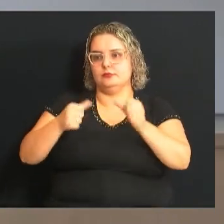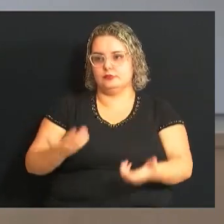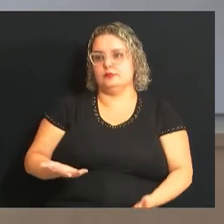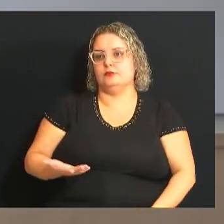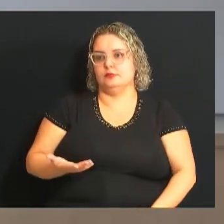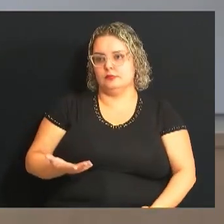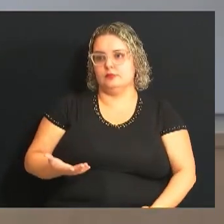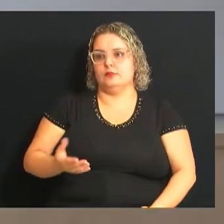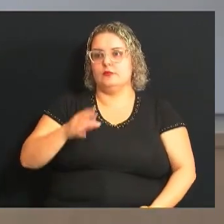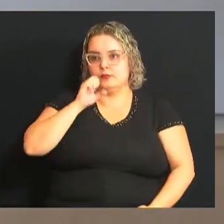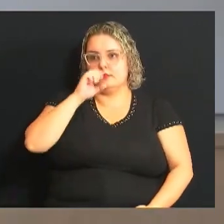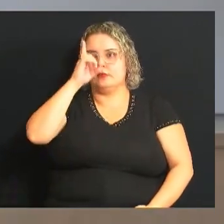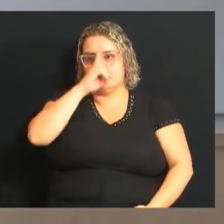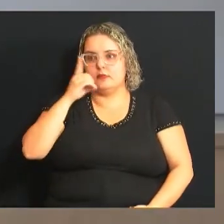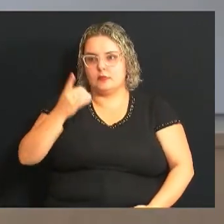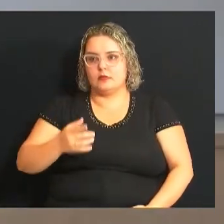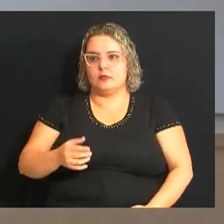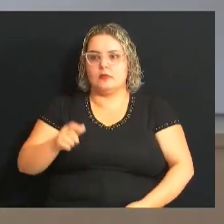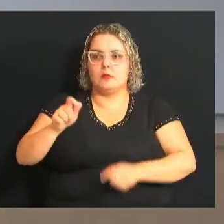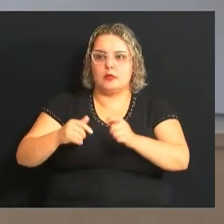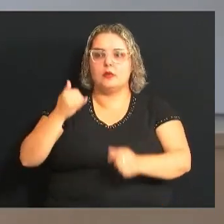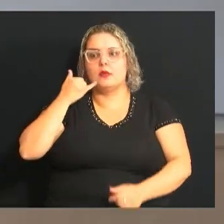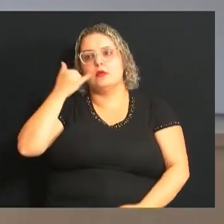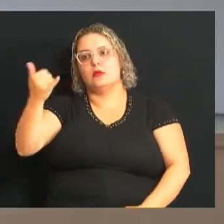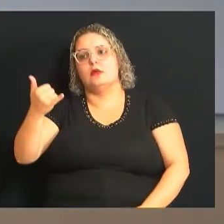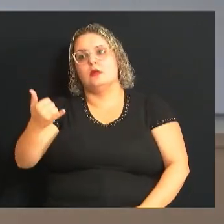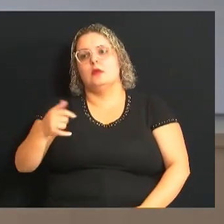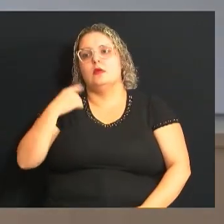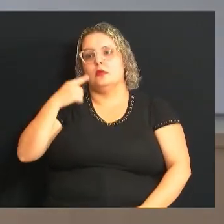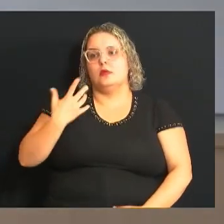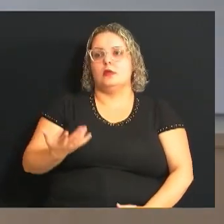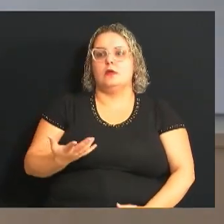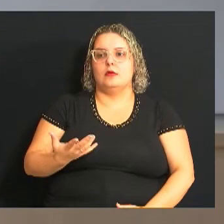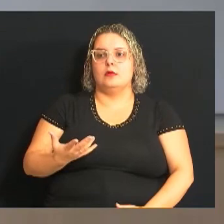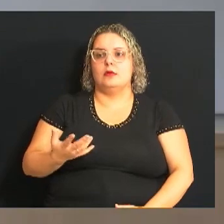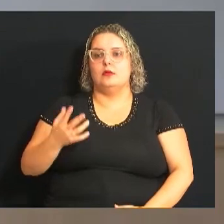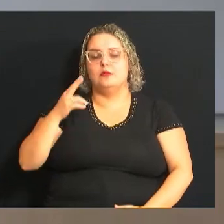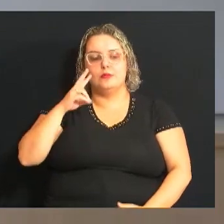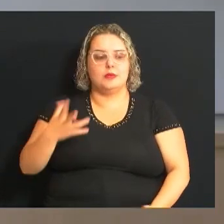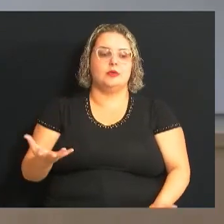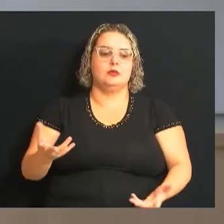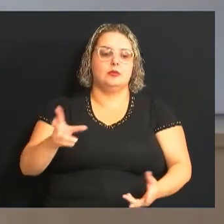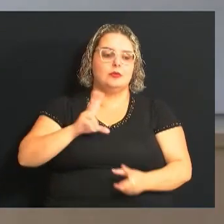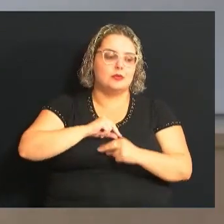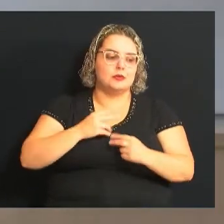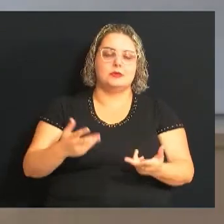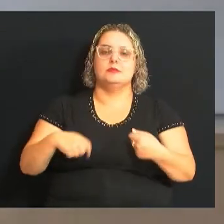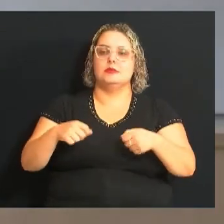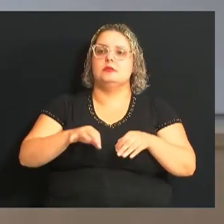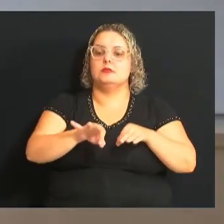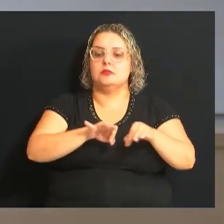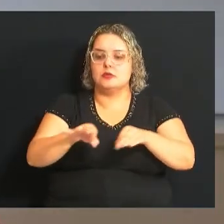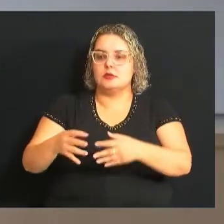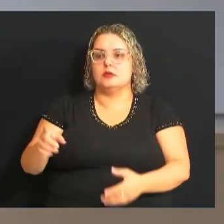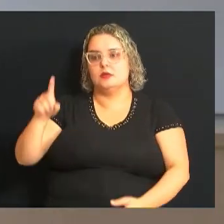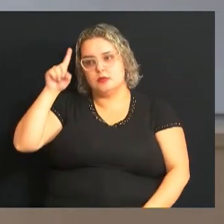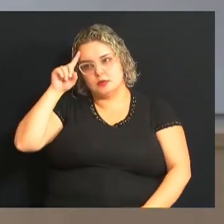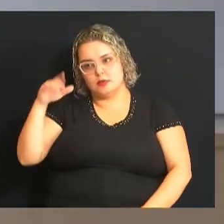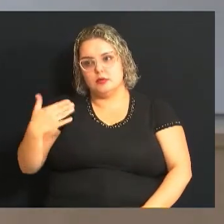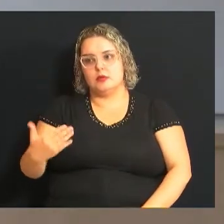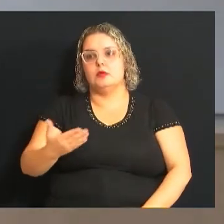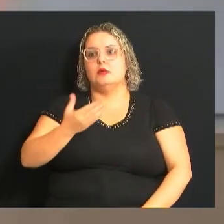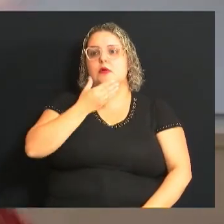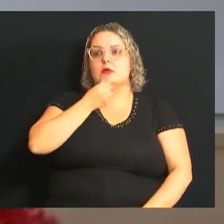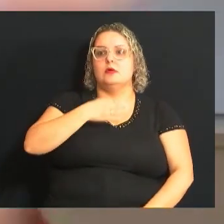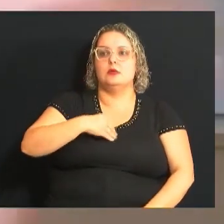aceita, alguém vai ligar para o advogado e vai pedir para entrar com uma ação. E eu dizia, não é possível. A gente tem que organizar essa rotina, as crianças estão virando garotos